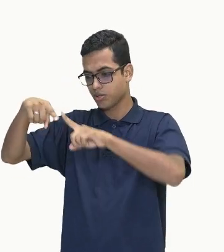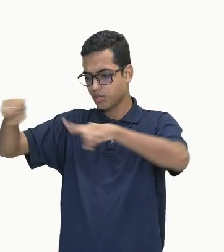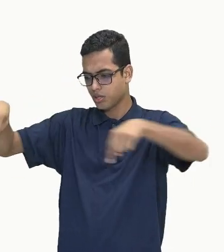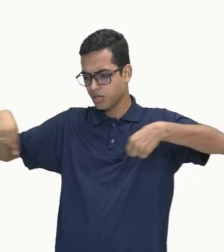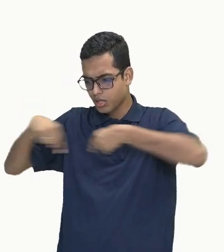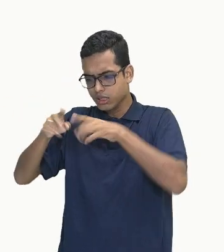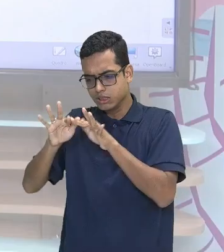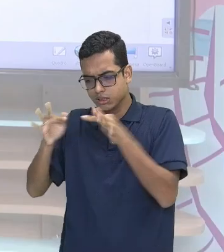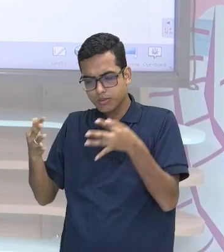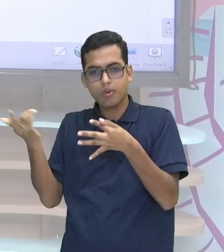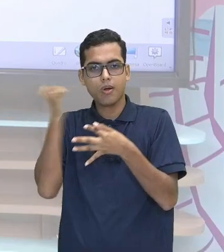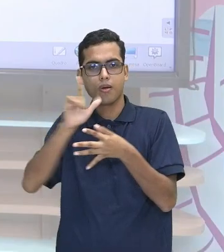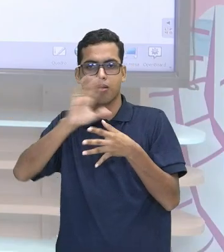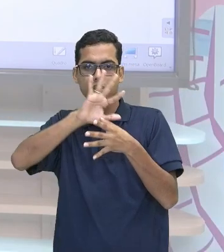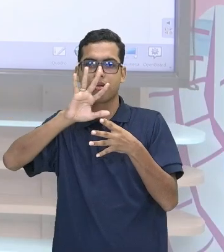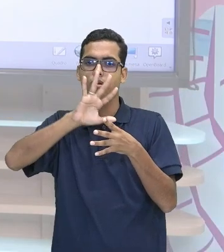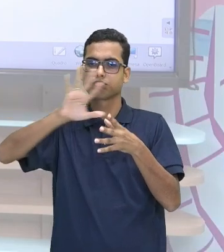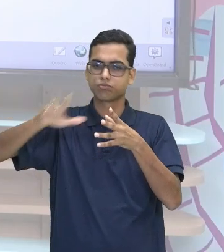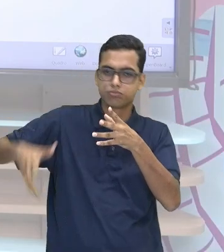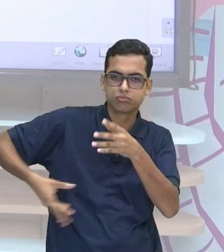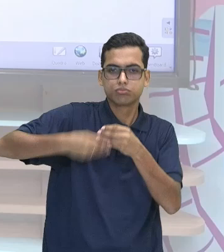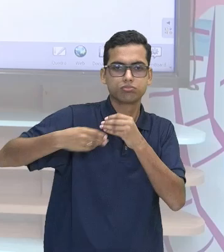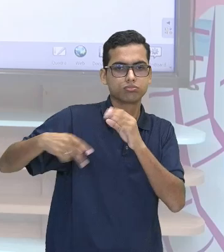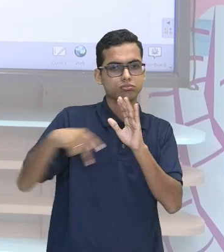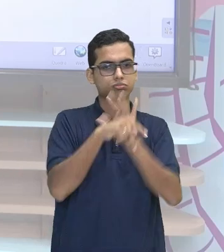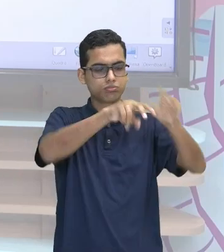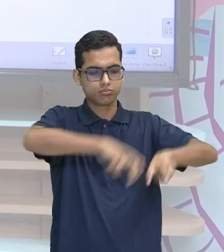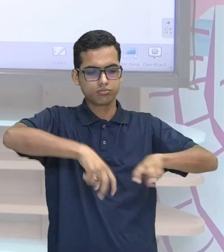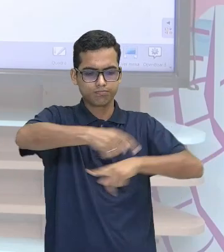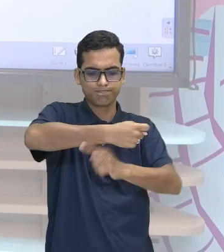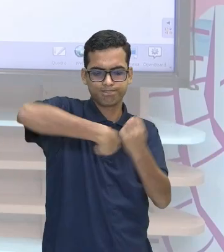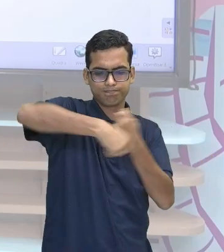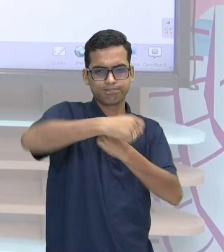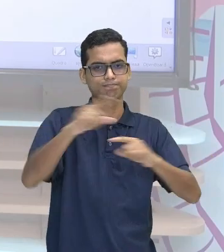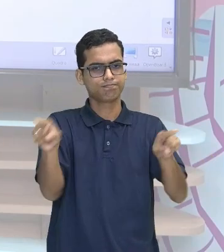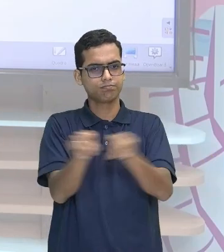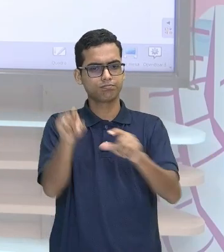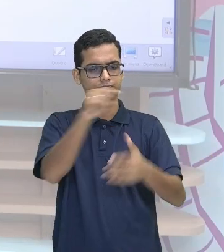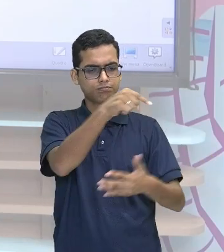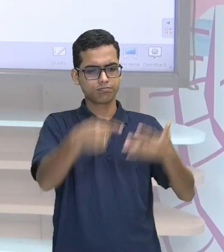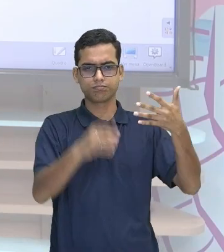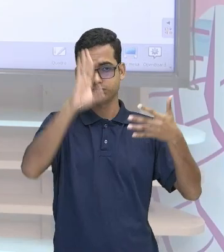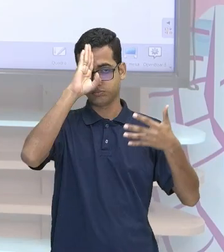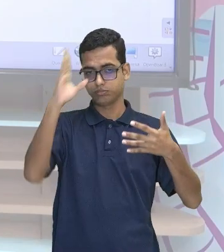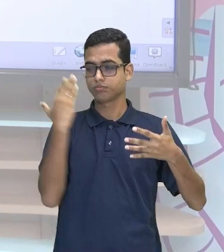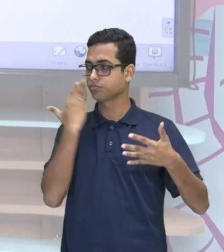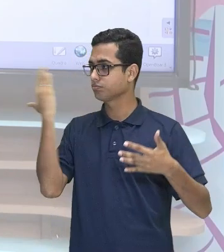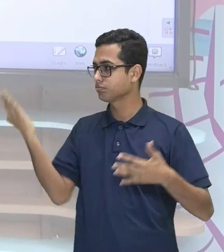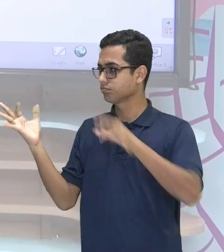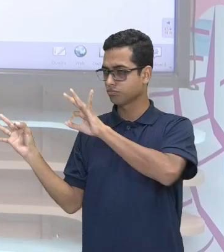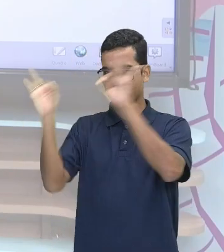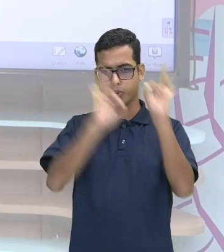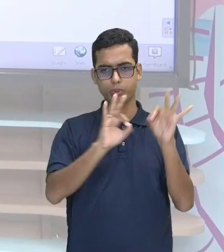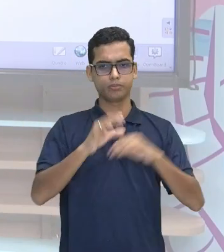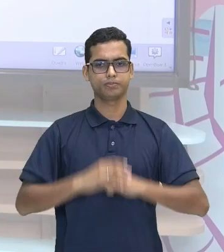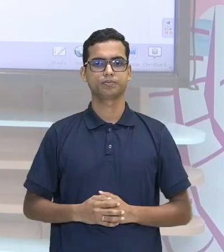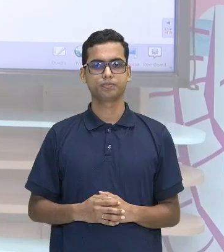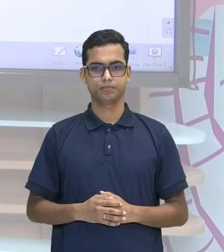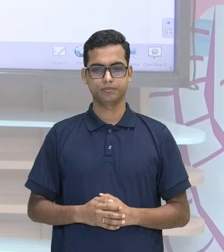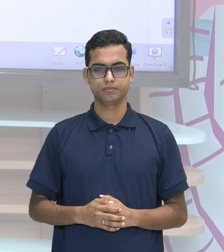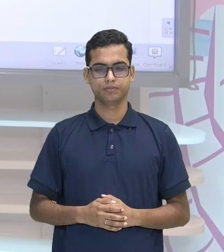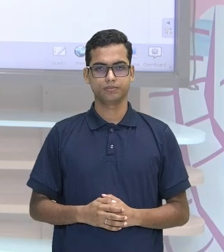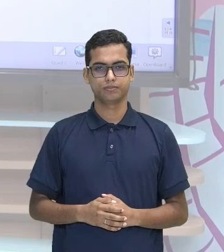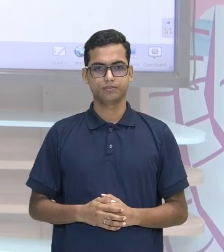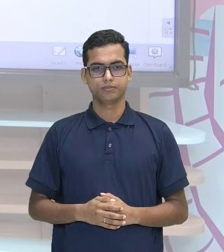dos desafios aí que eu pontuei para vocês, né? Os principais aí enfrentados por essa atividade.